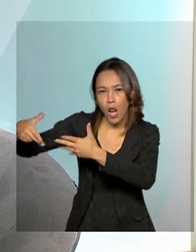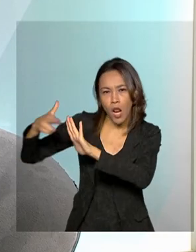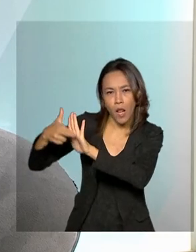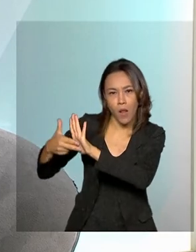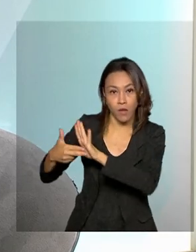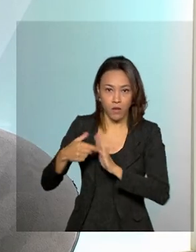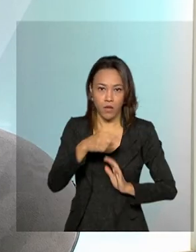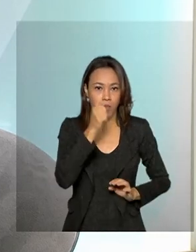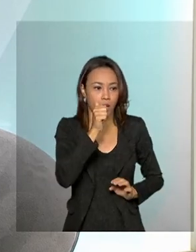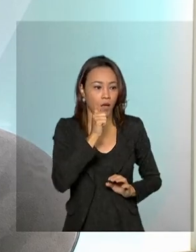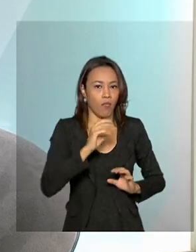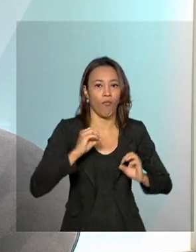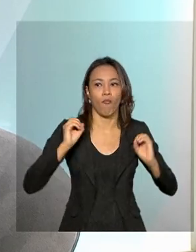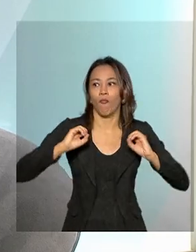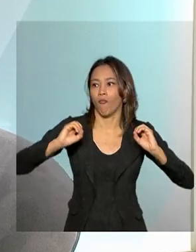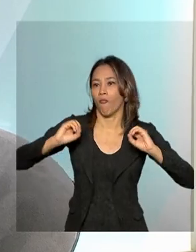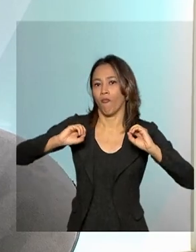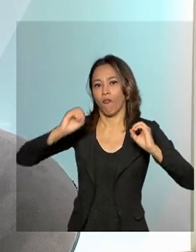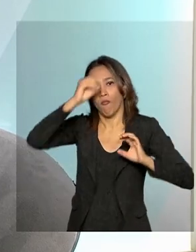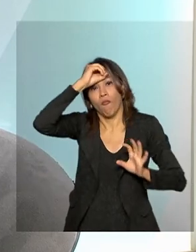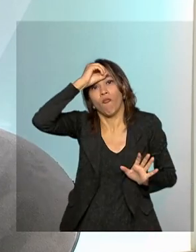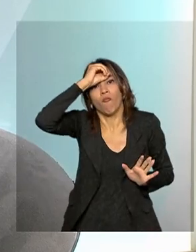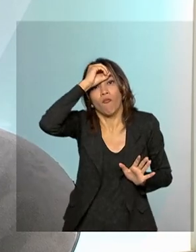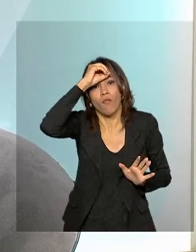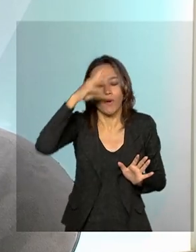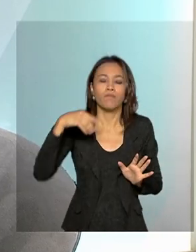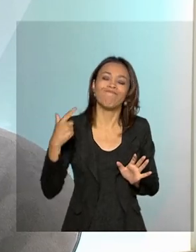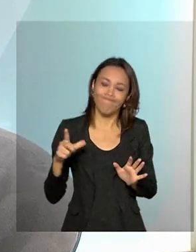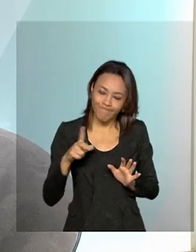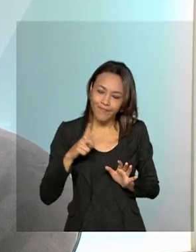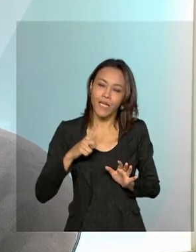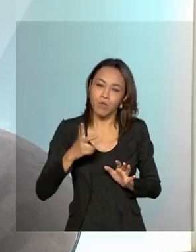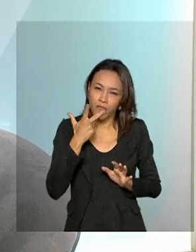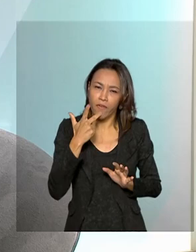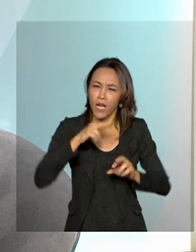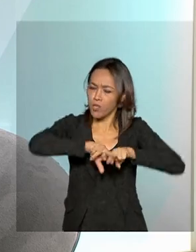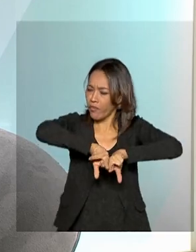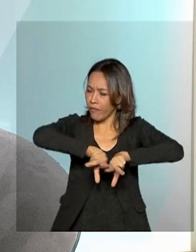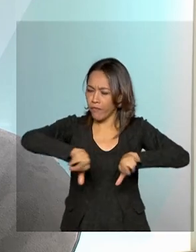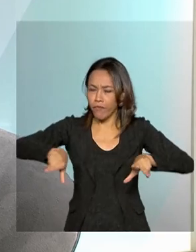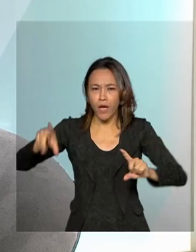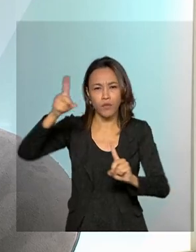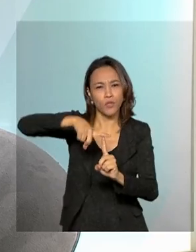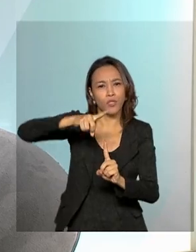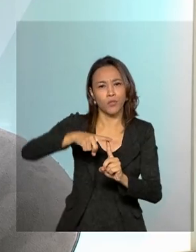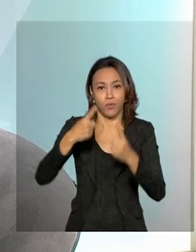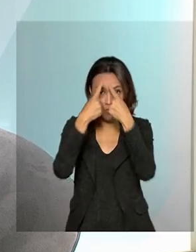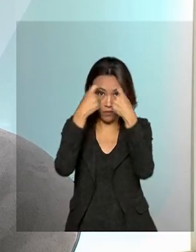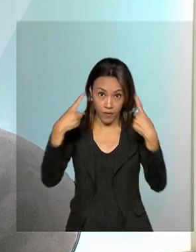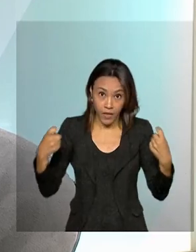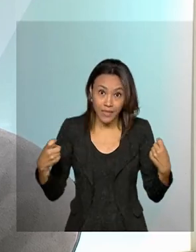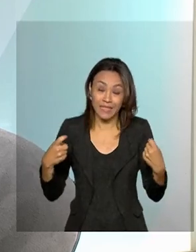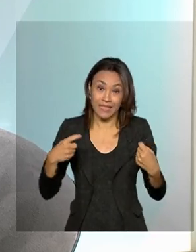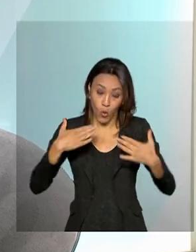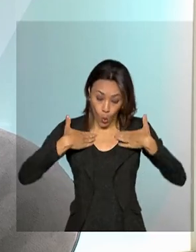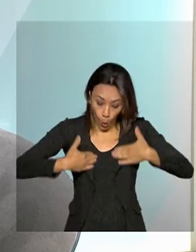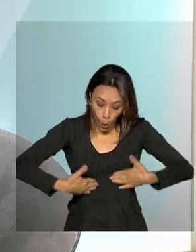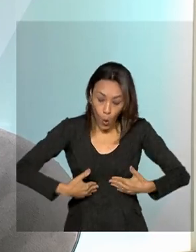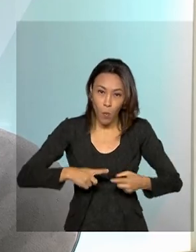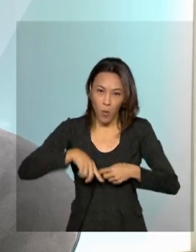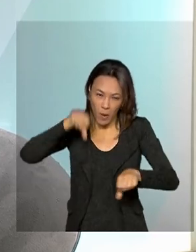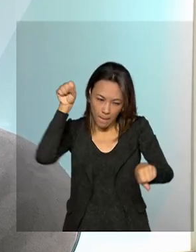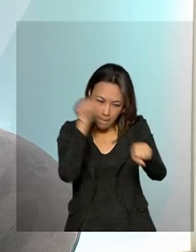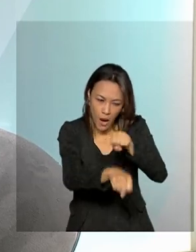violência patrimonial contra a mulher. E temos que falar sobre todas as modalidades de violência. Mas a violência física, o